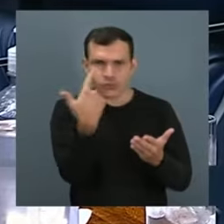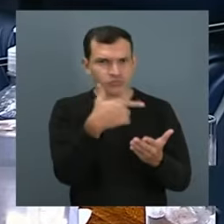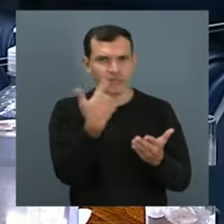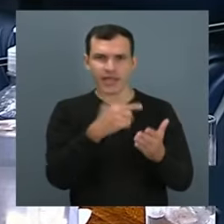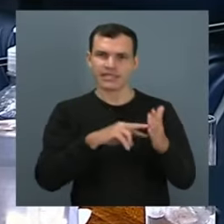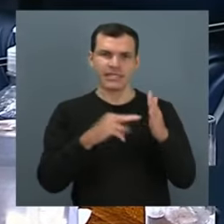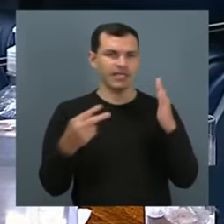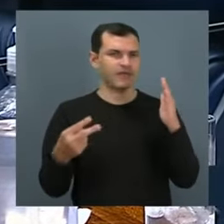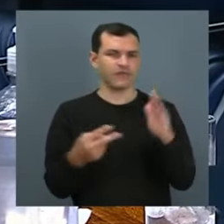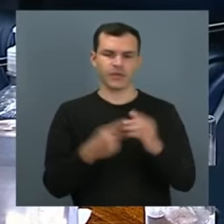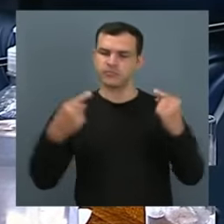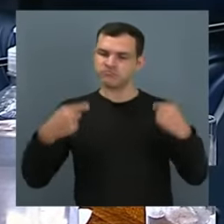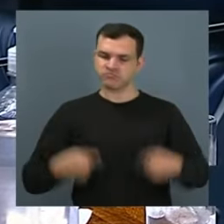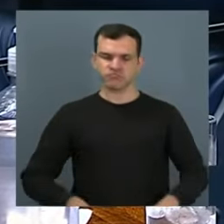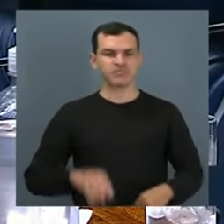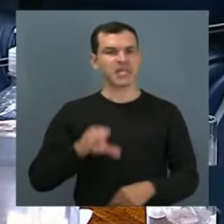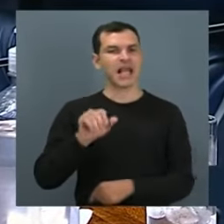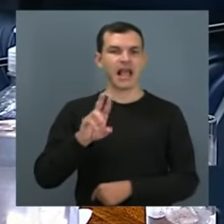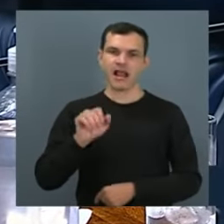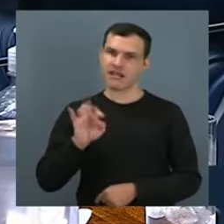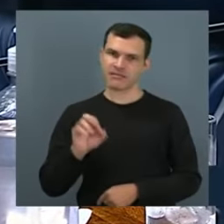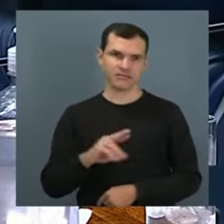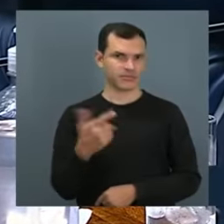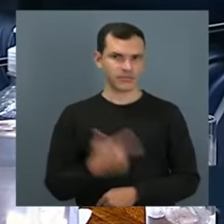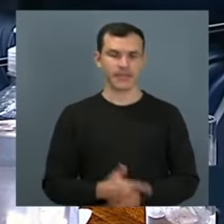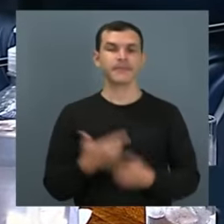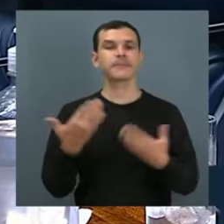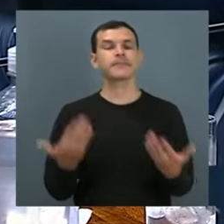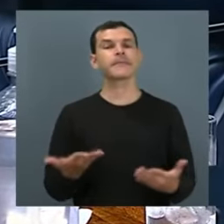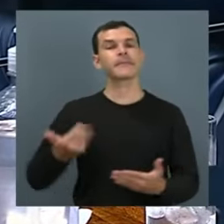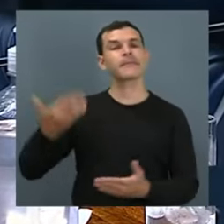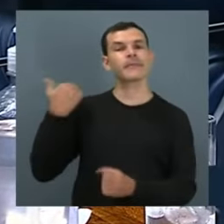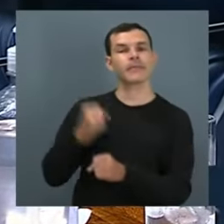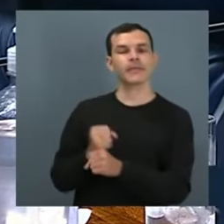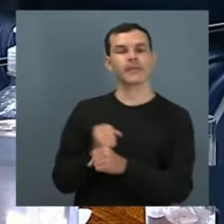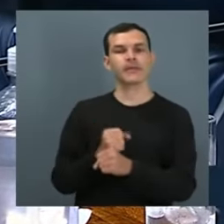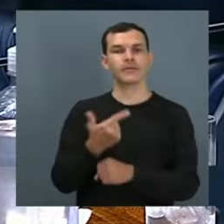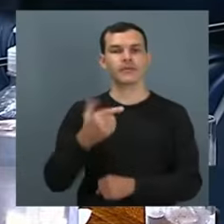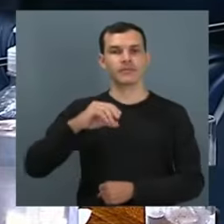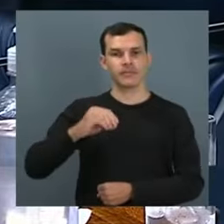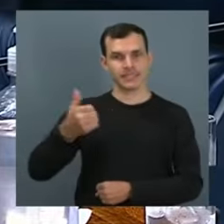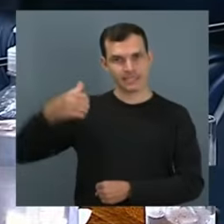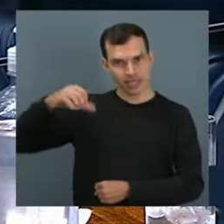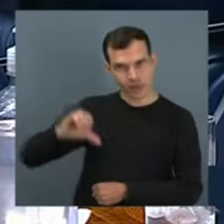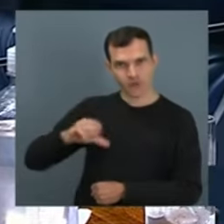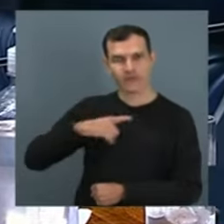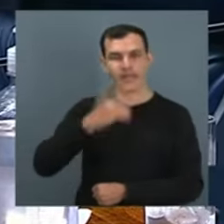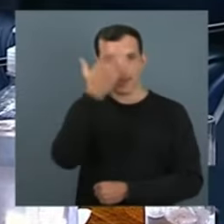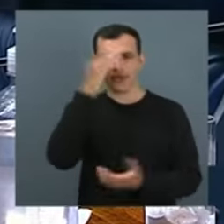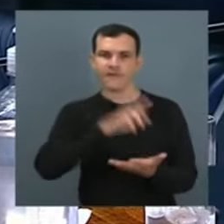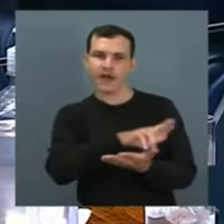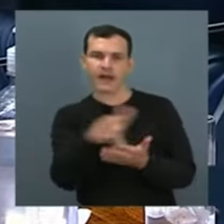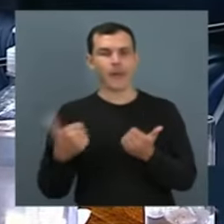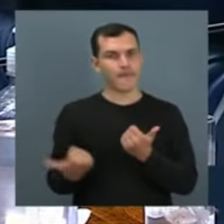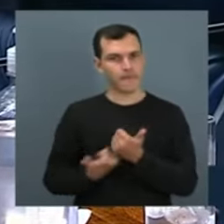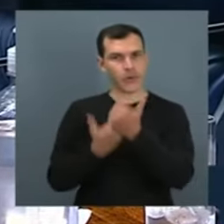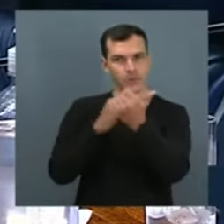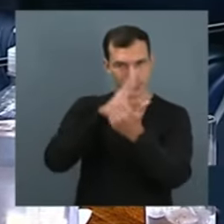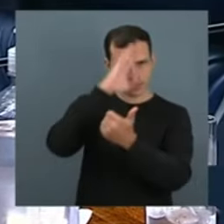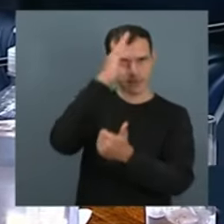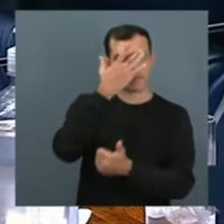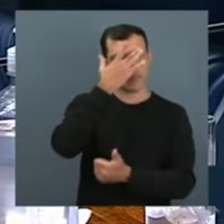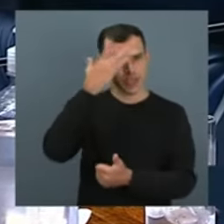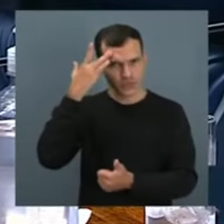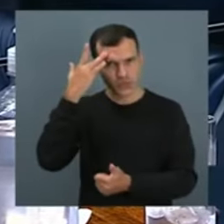em 2019, senadora Damares, onde bolsonaristas do bem, como a senhora, por exemplo,